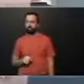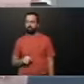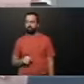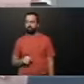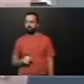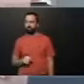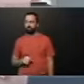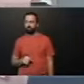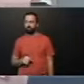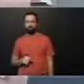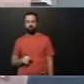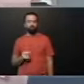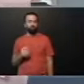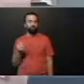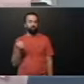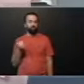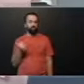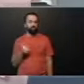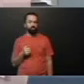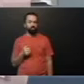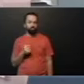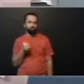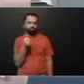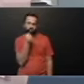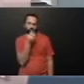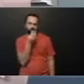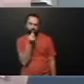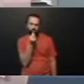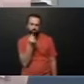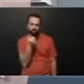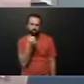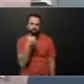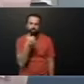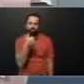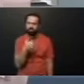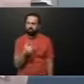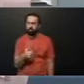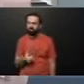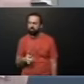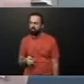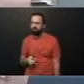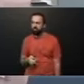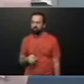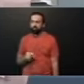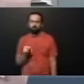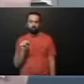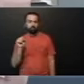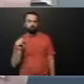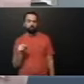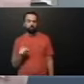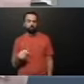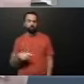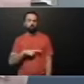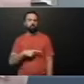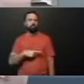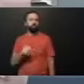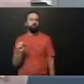Essa palavrinha aqui, gostosa, vocês observaram o que ela tem? Ela tem um ponto